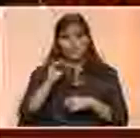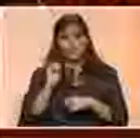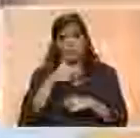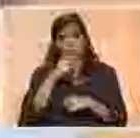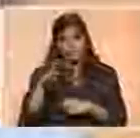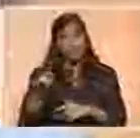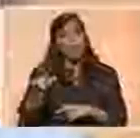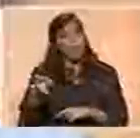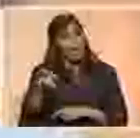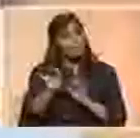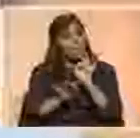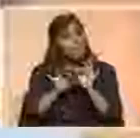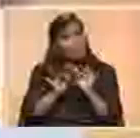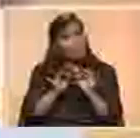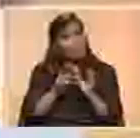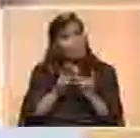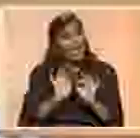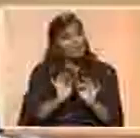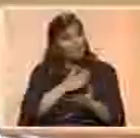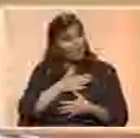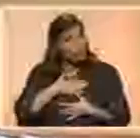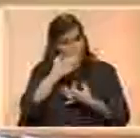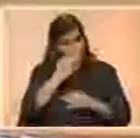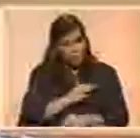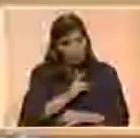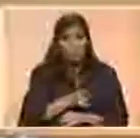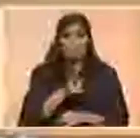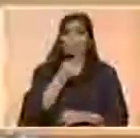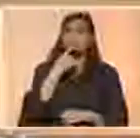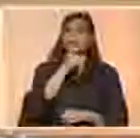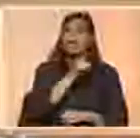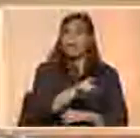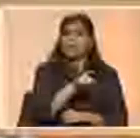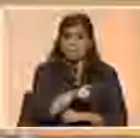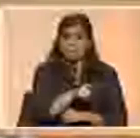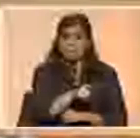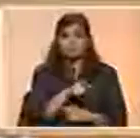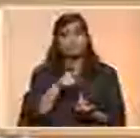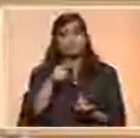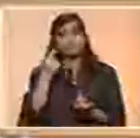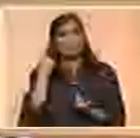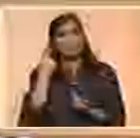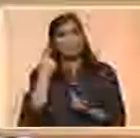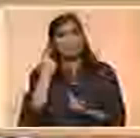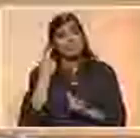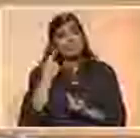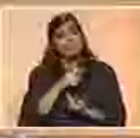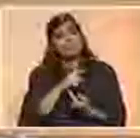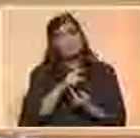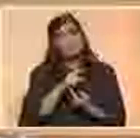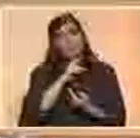completa, saudável? Muito boa tarde. Essa pergunta é, de facto, uma pergunta que tem uma abrangência muito grande em termos de